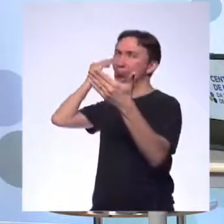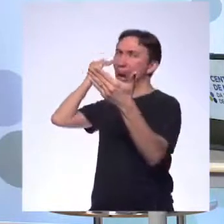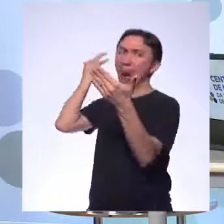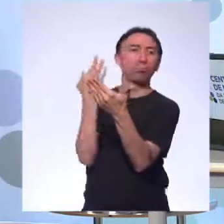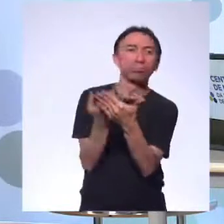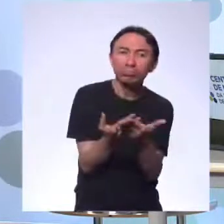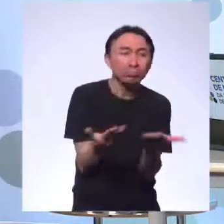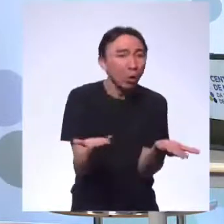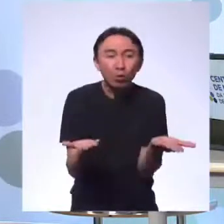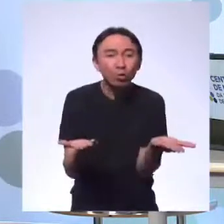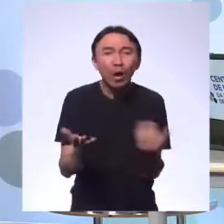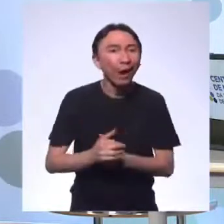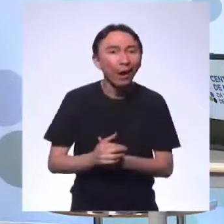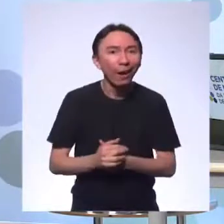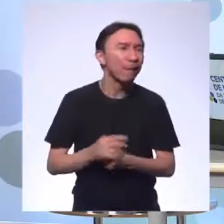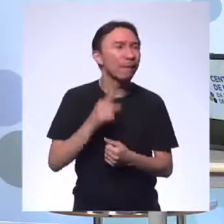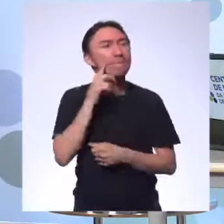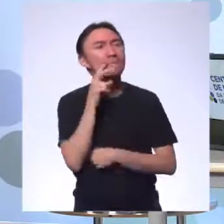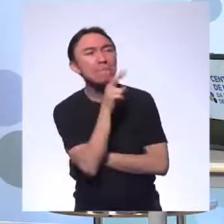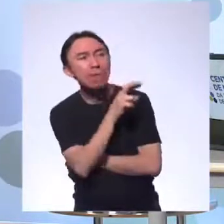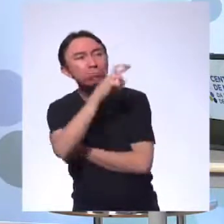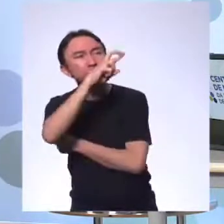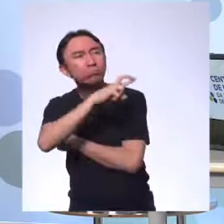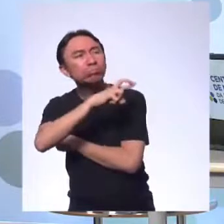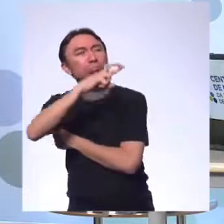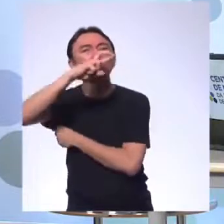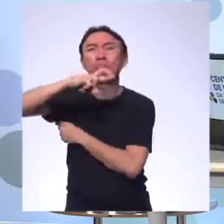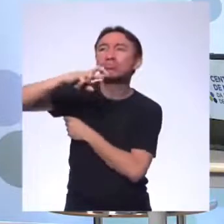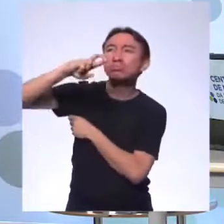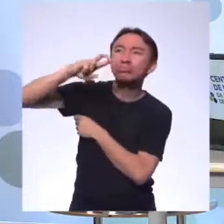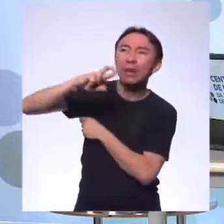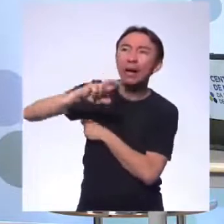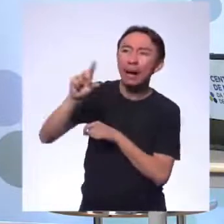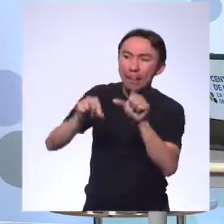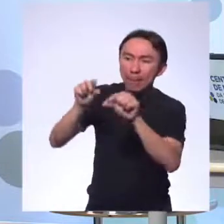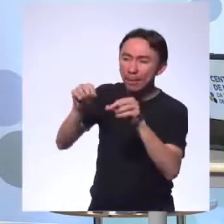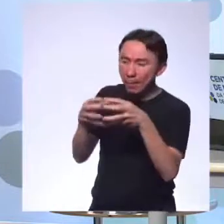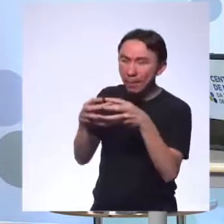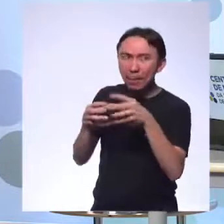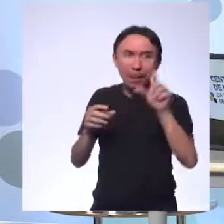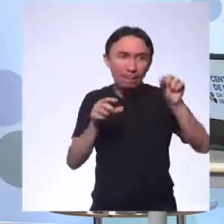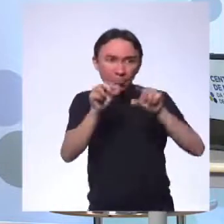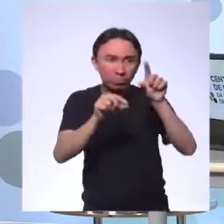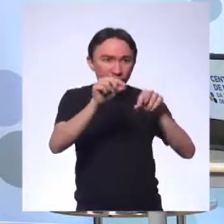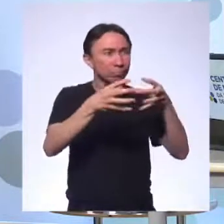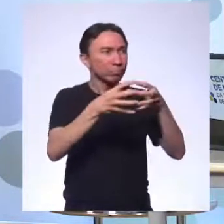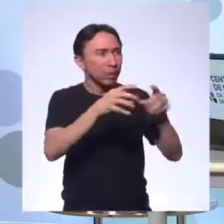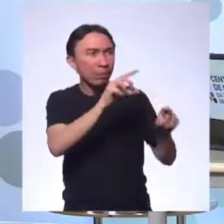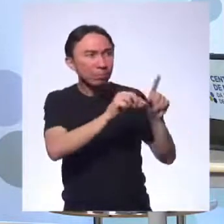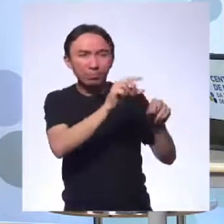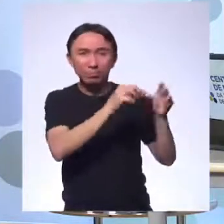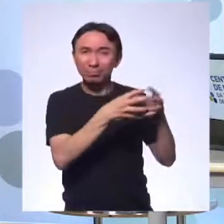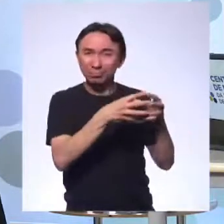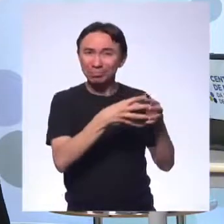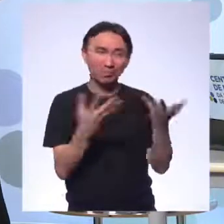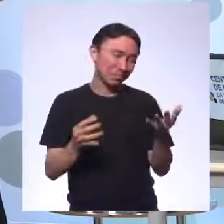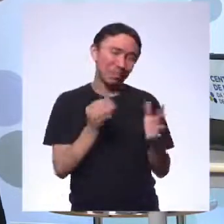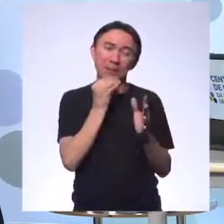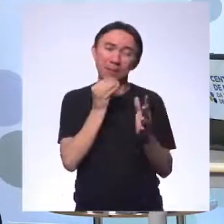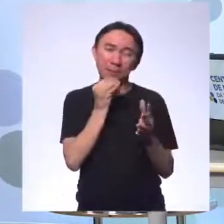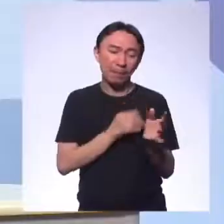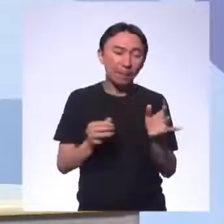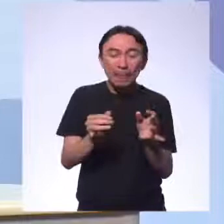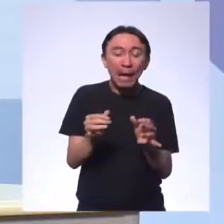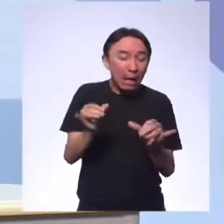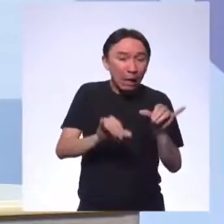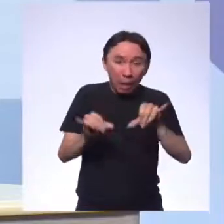agrupa essas coisas. A gente agrupa, por exemplo, elementos químicos, né, Simone? Na tabela periódica, a gente não agrupa esses elementos químicos de